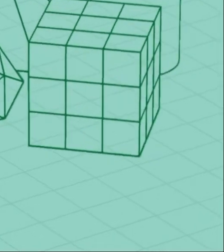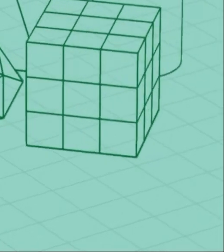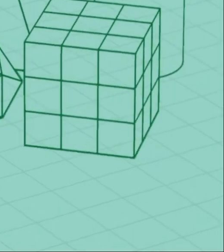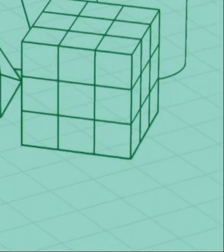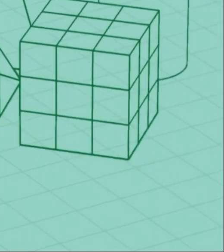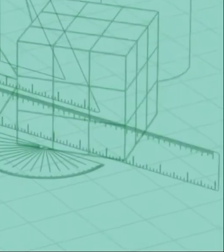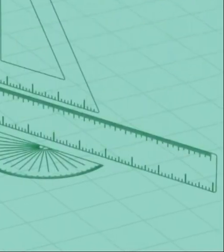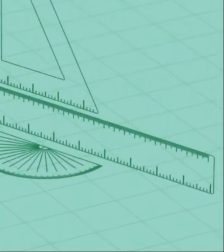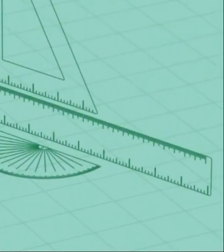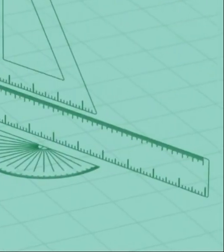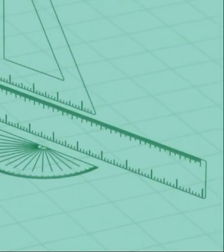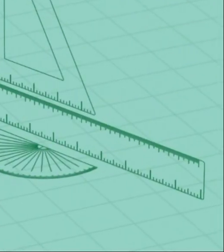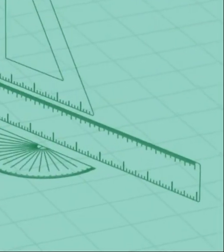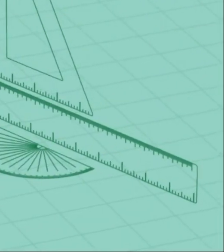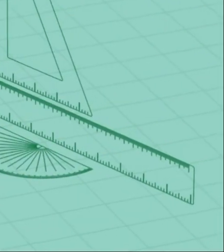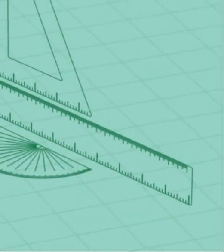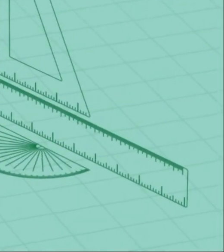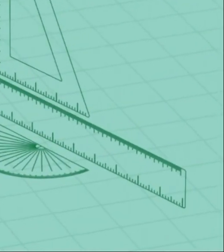o